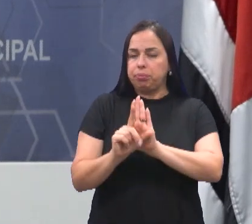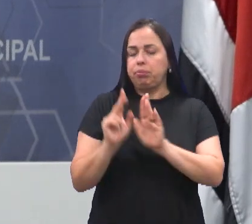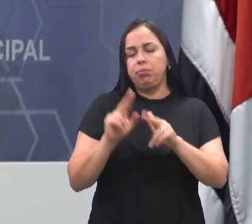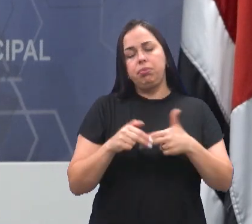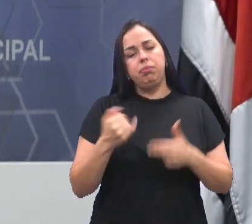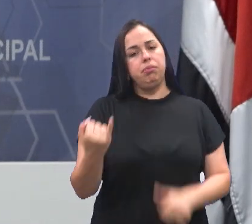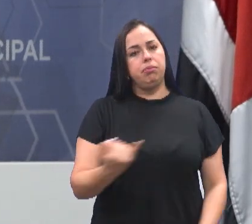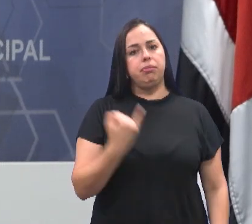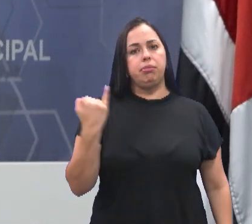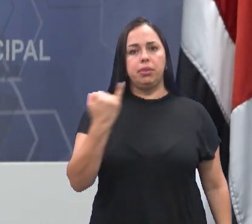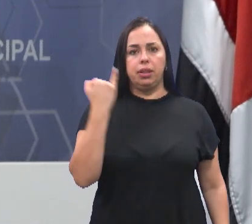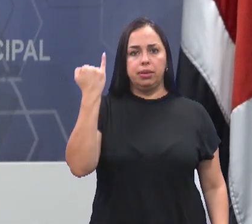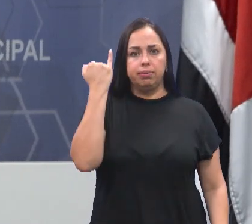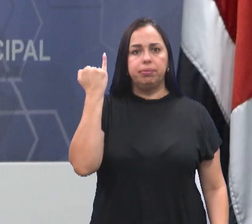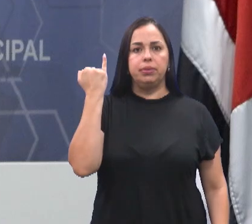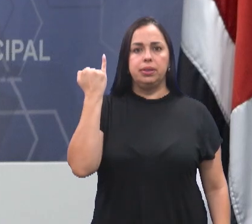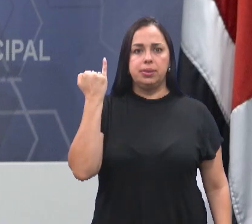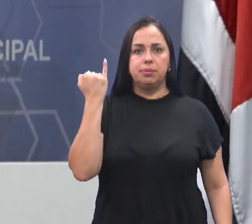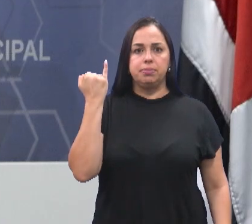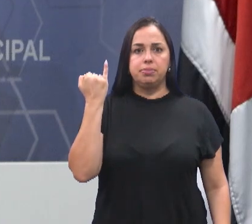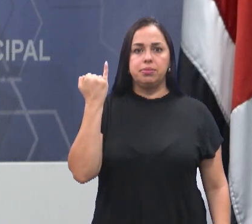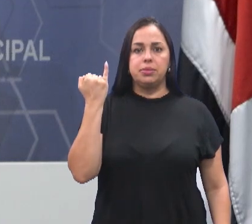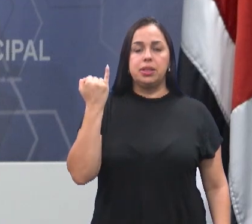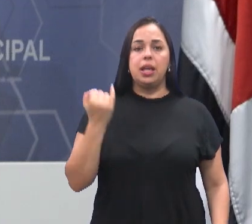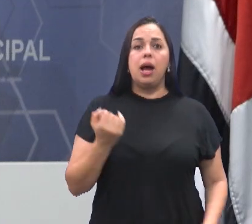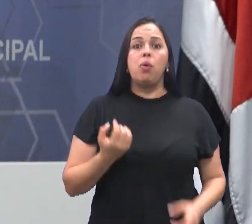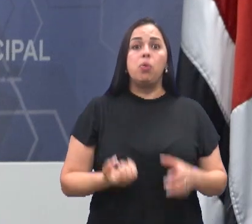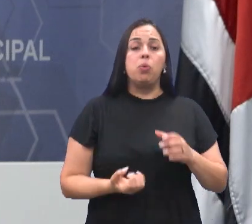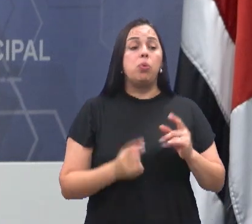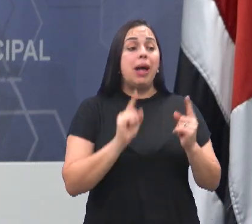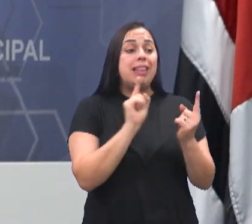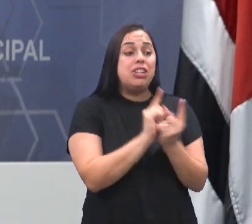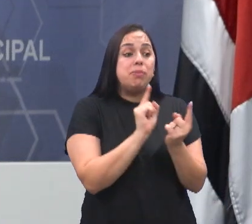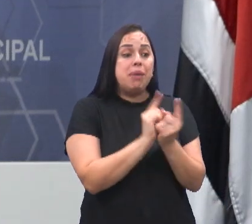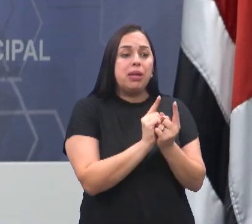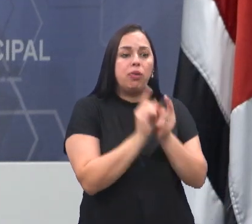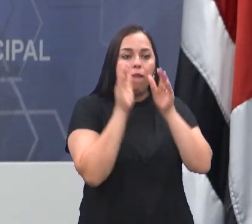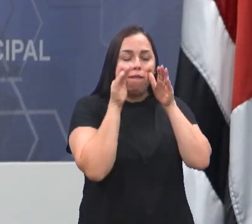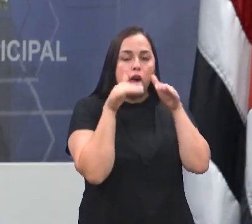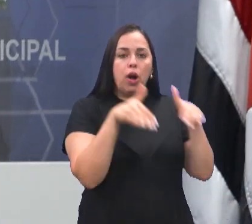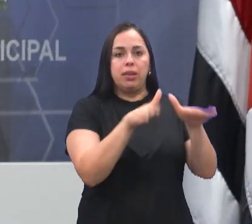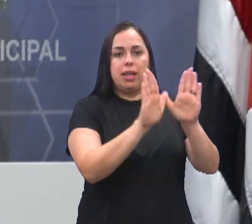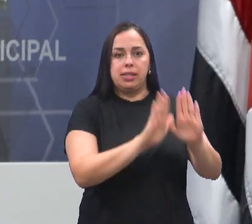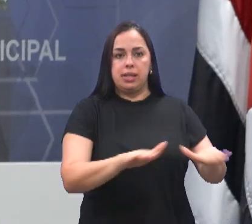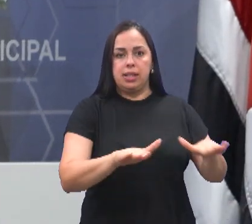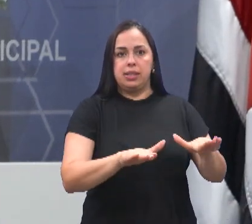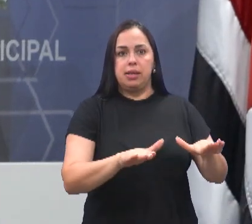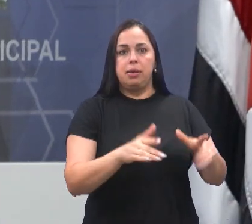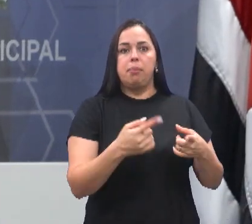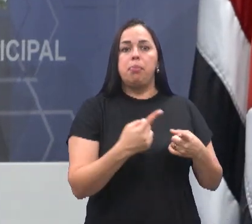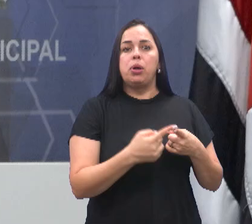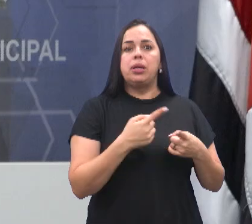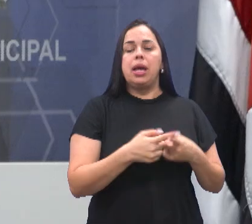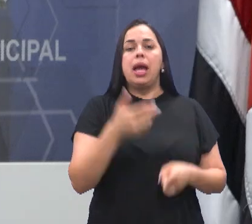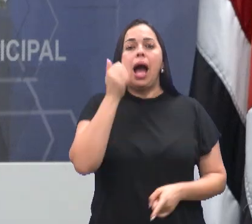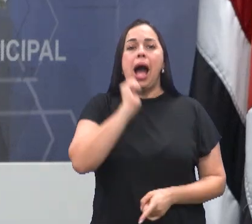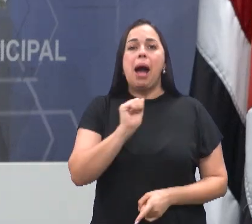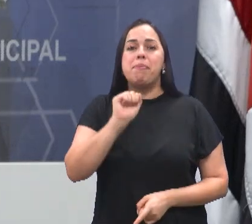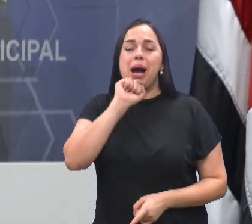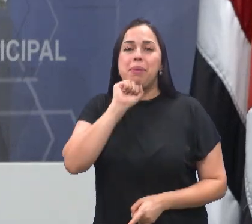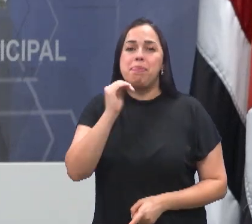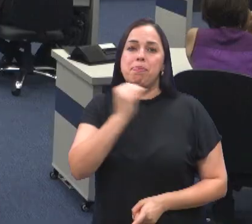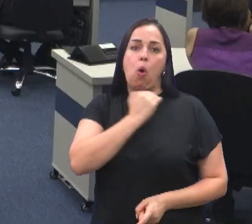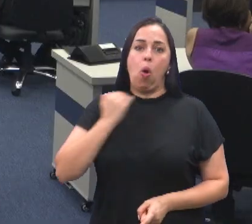importância criar esse atendimento especializado para as crianças, né, que tiveram suas mães mortas